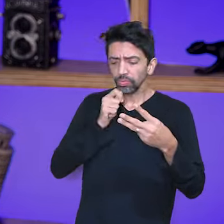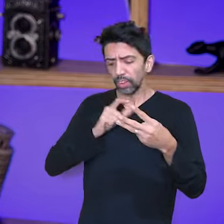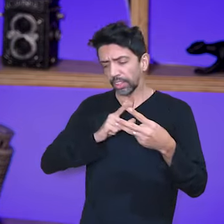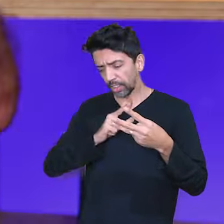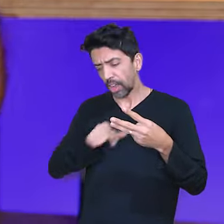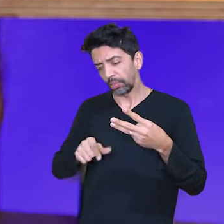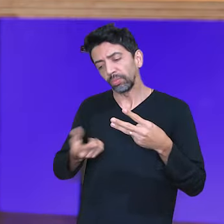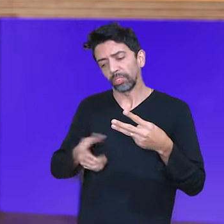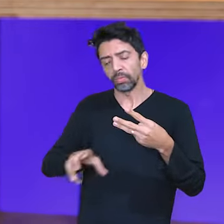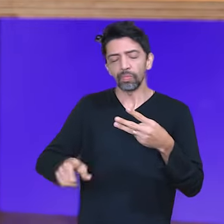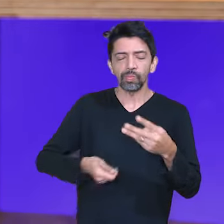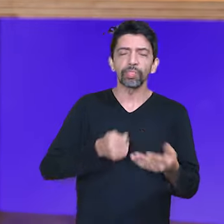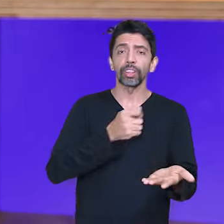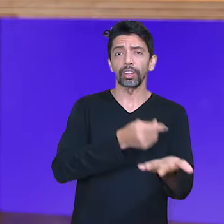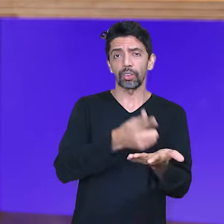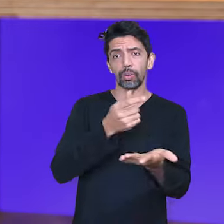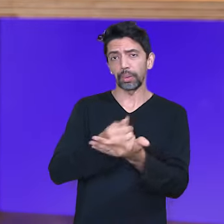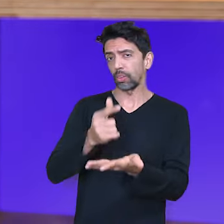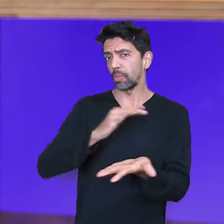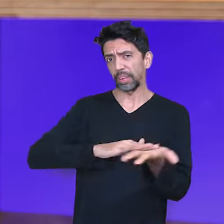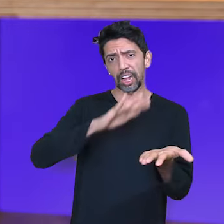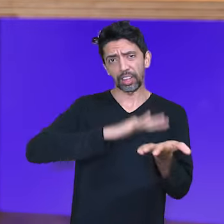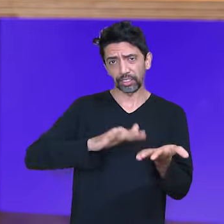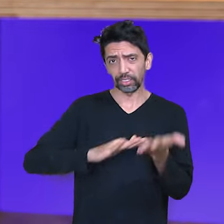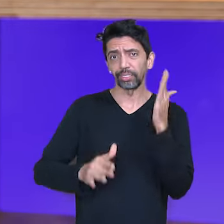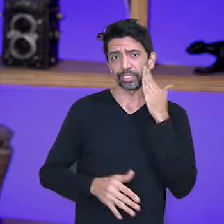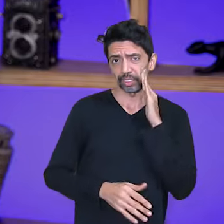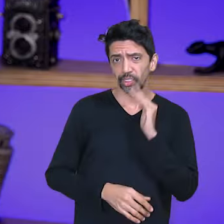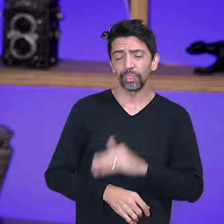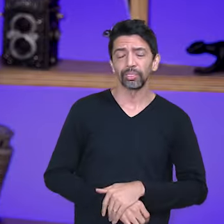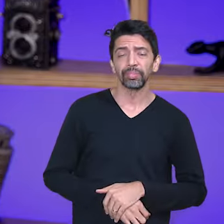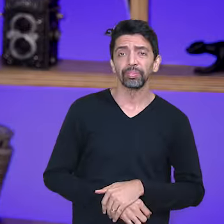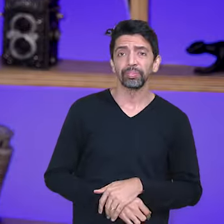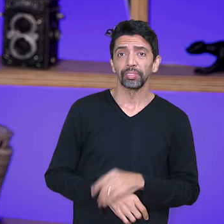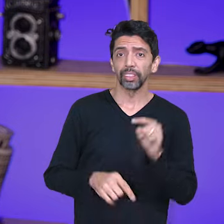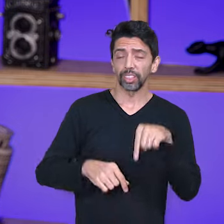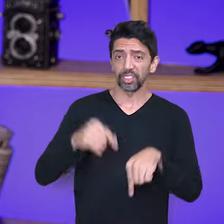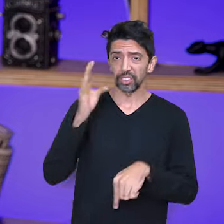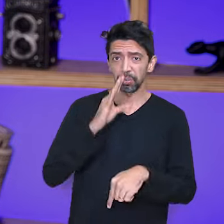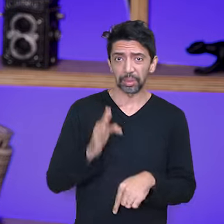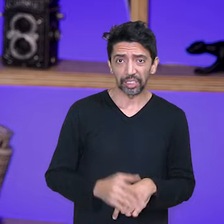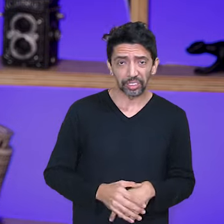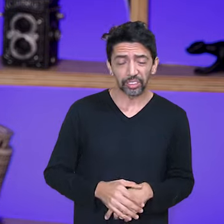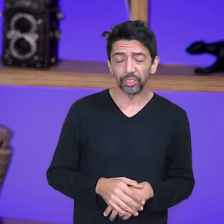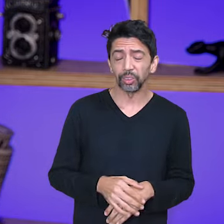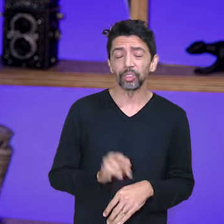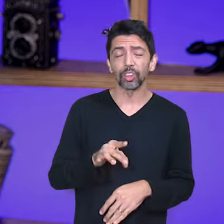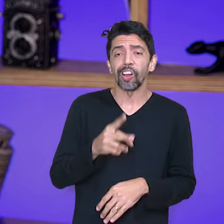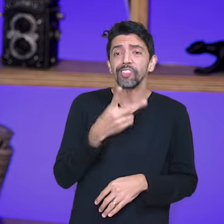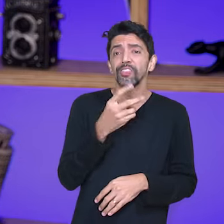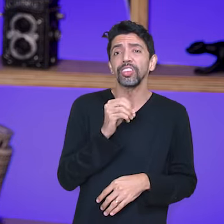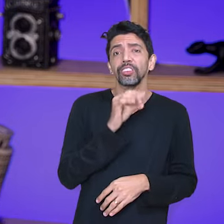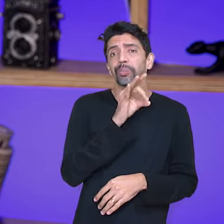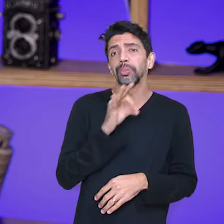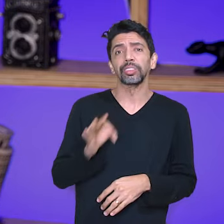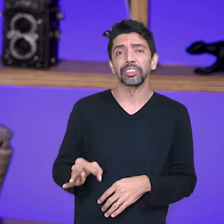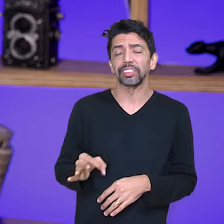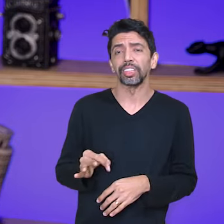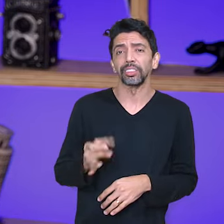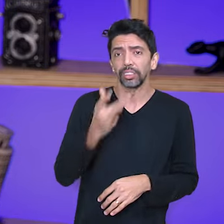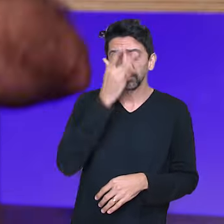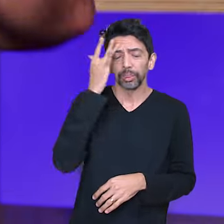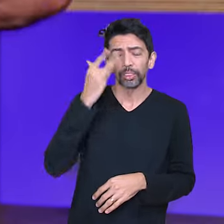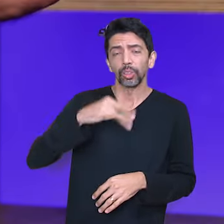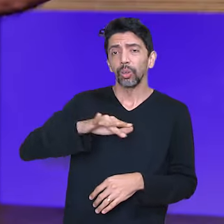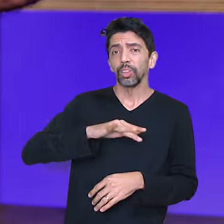iniciativa privada, que somam aí mais de 50 milhões de trabalhadores, não alcança nem mais do que 20% da perda do poder aquisitivo.